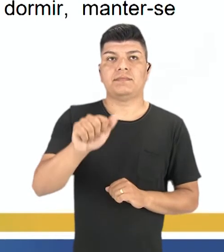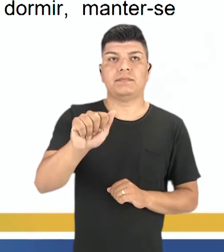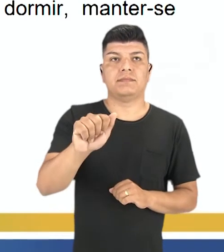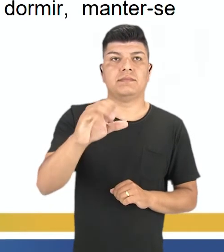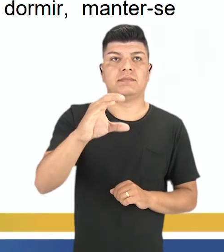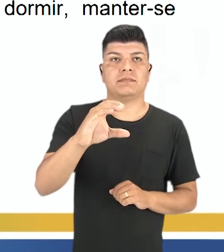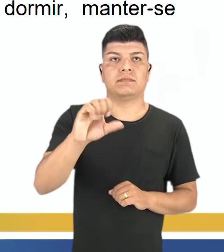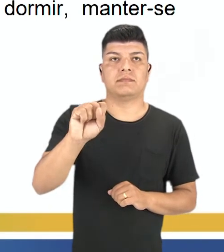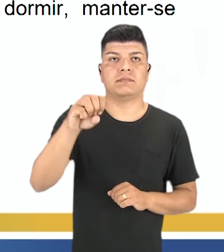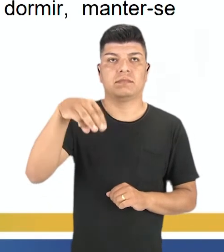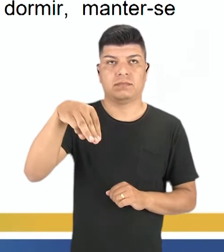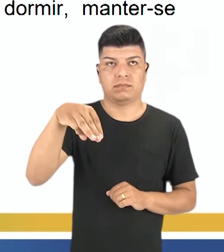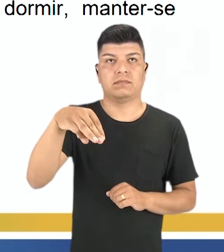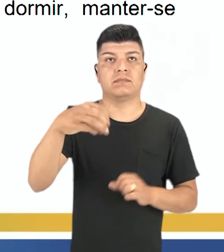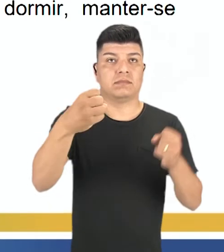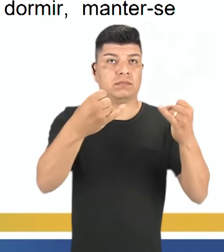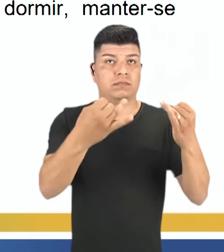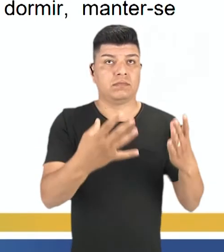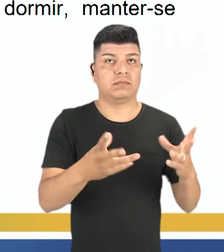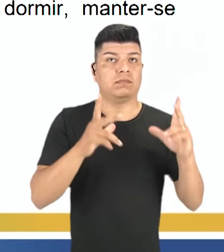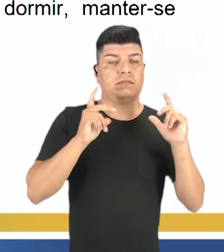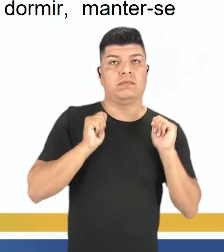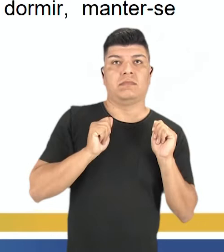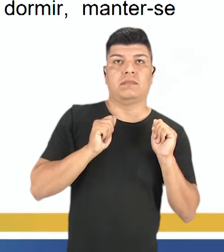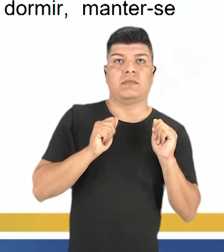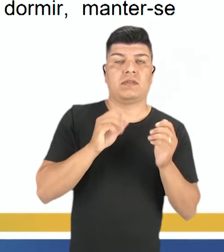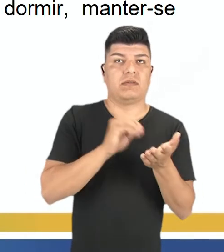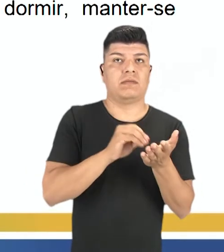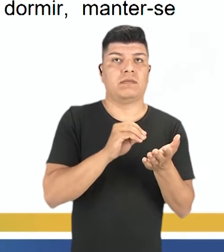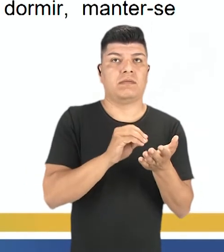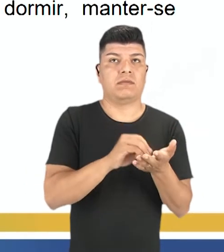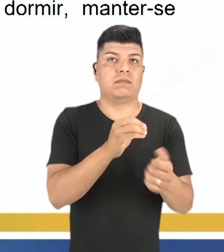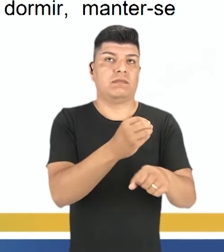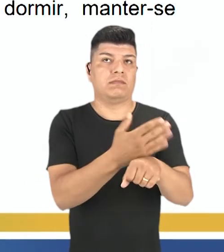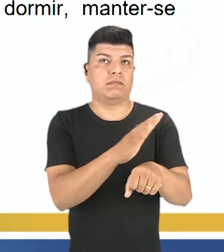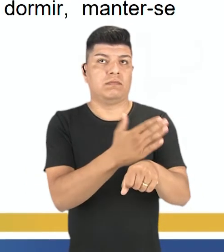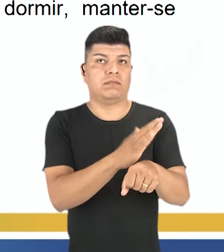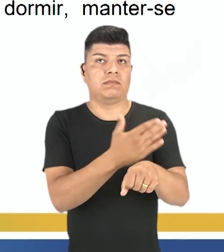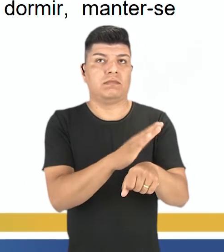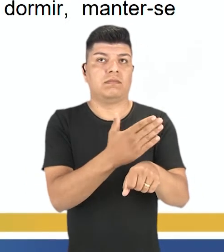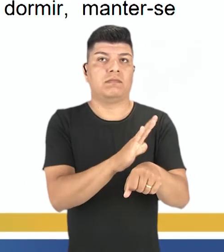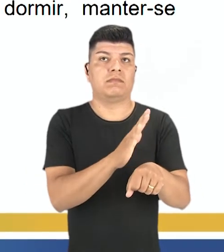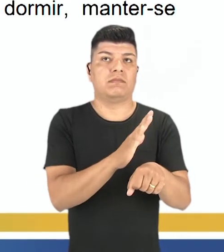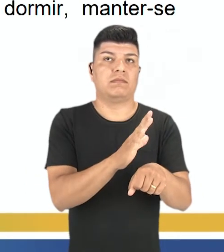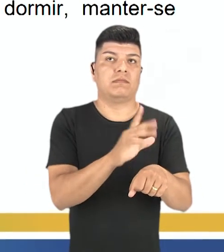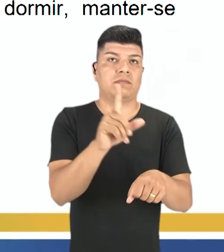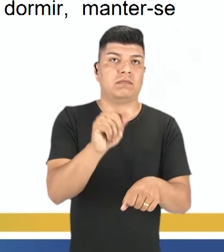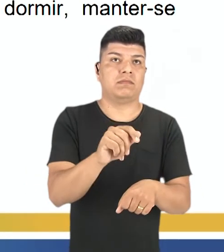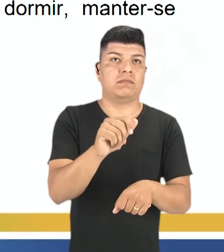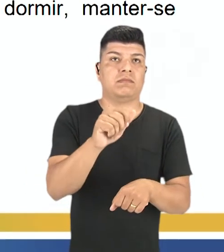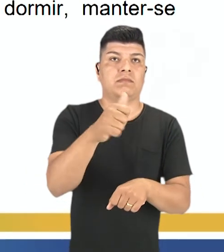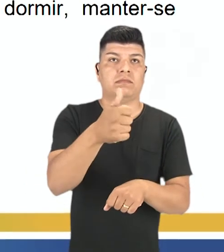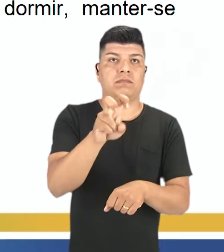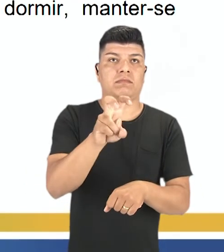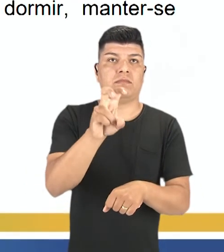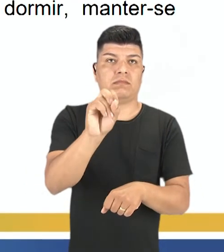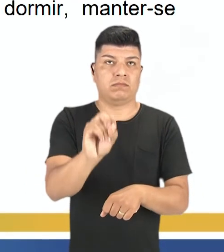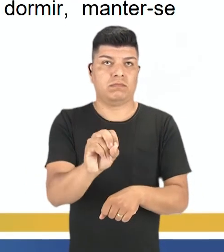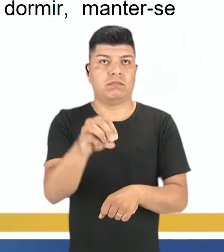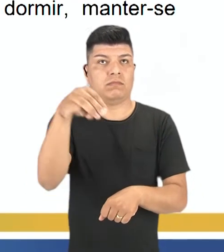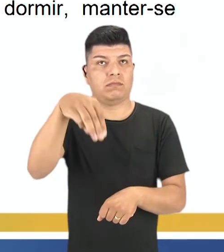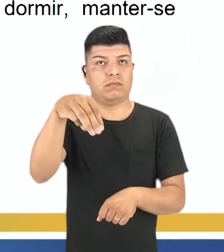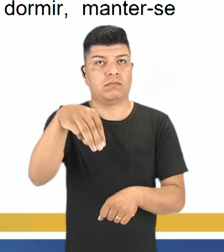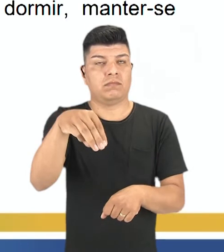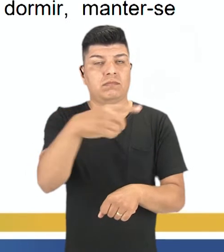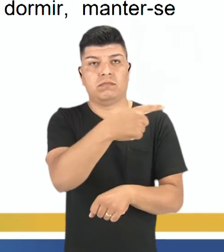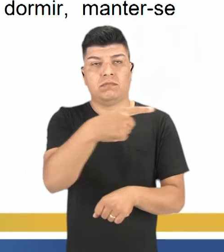ACSM define o sedentarismo como a prática de atividades físicas leves inferior a 150 minutos por semana. Ou seja, não é o fato